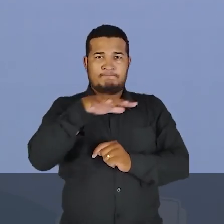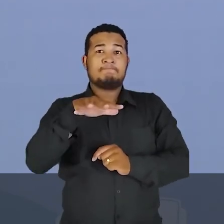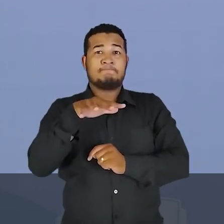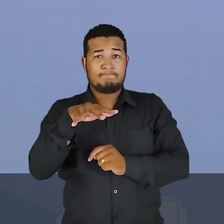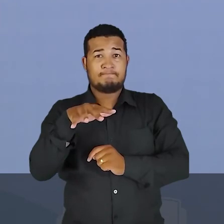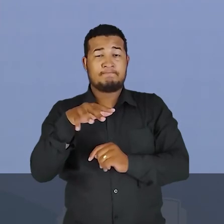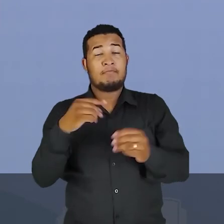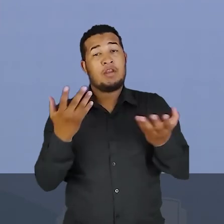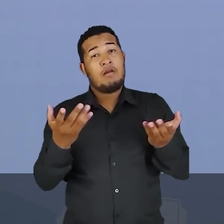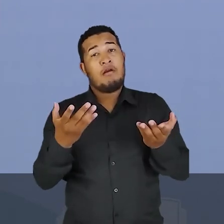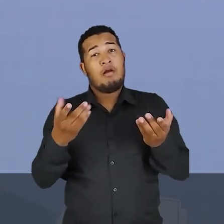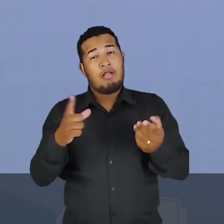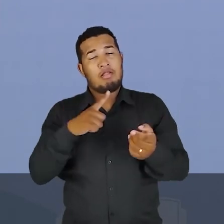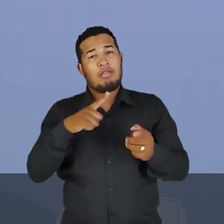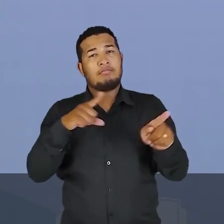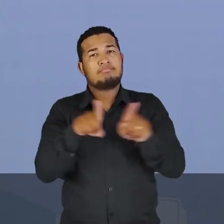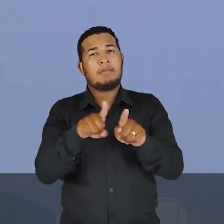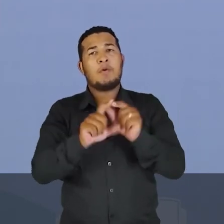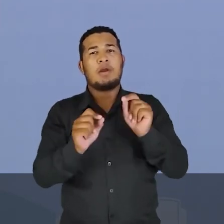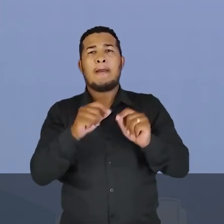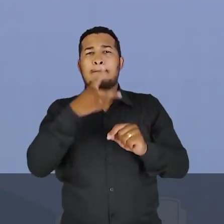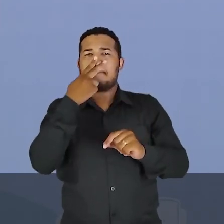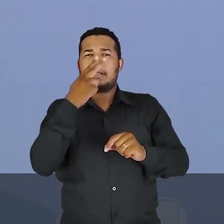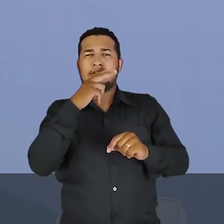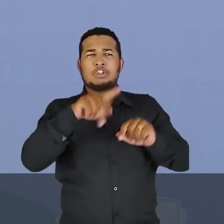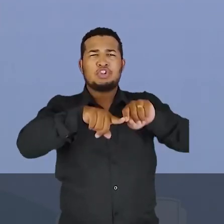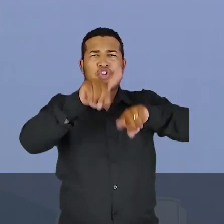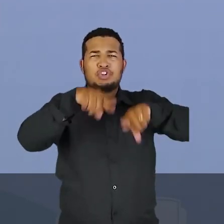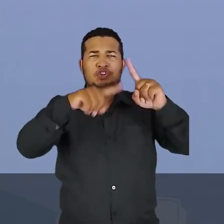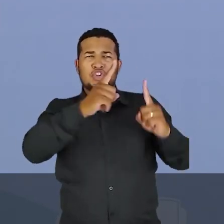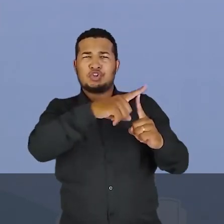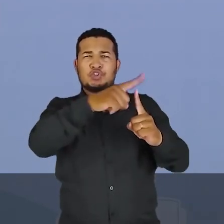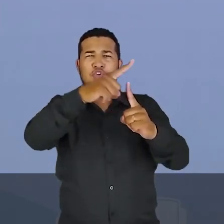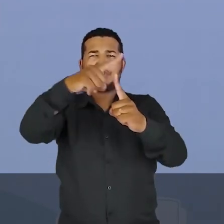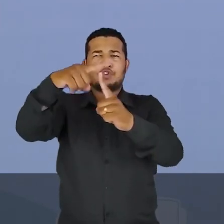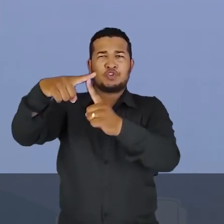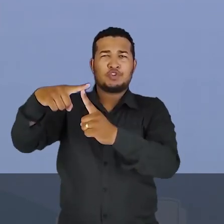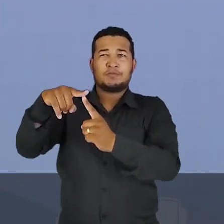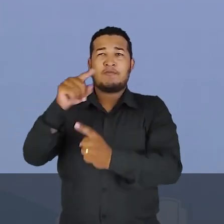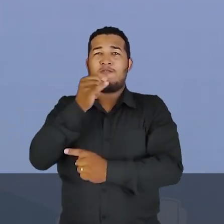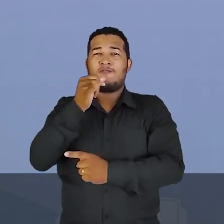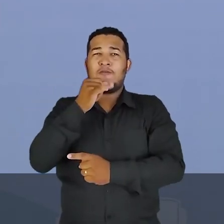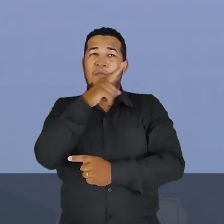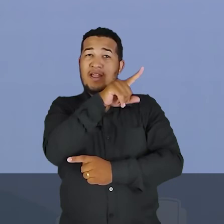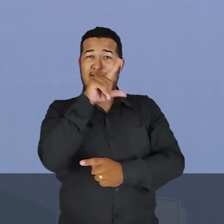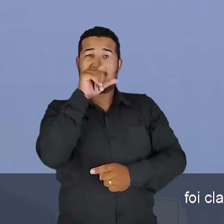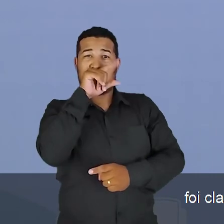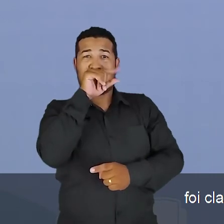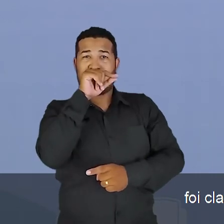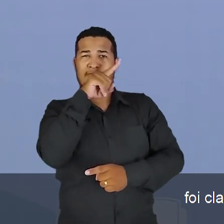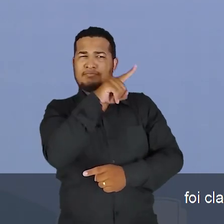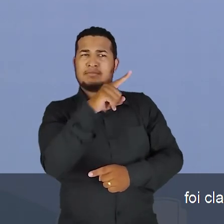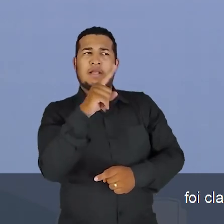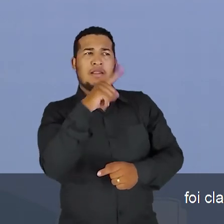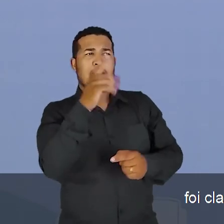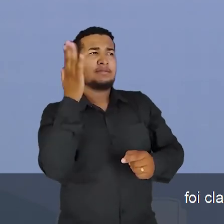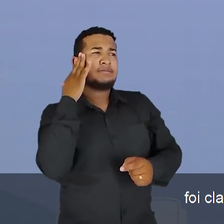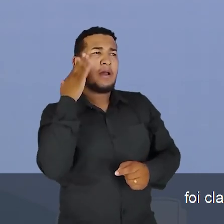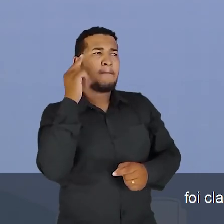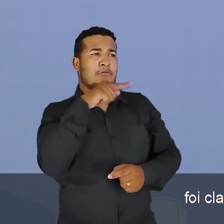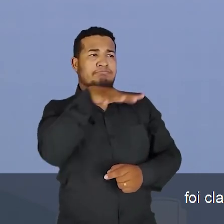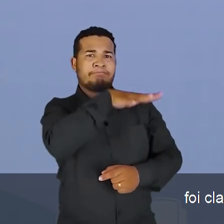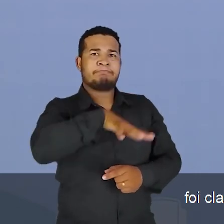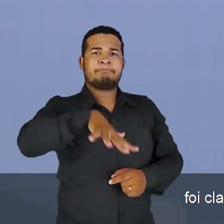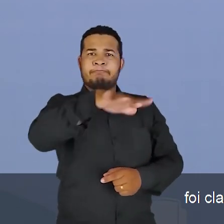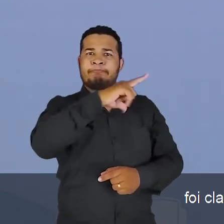né? Nós temos uma biodiversidade enorme aqui no Espírito Santo. A região de Santa Teresa, por exemplo, foi classificada como uma das regiões que